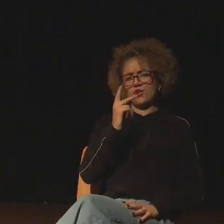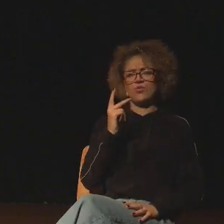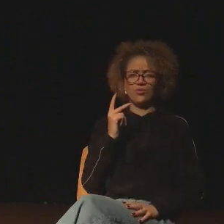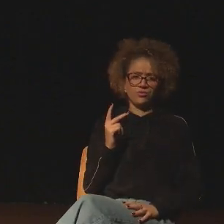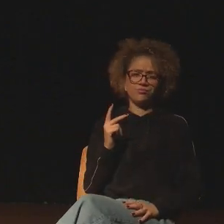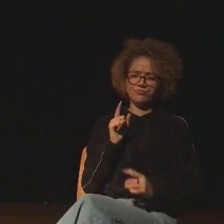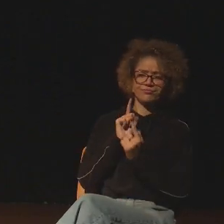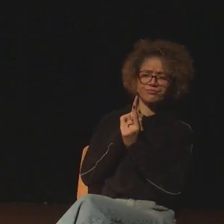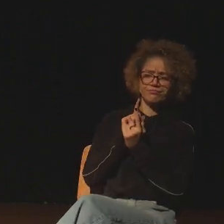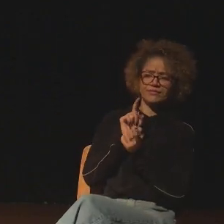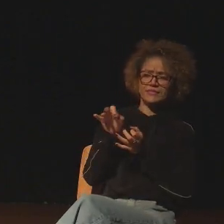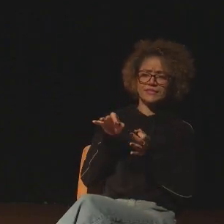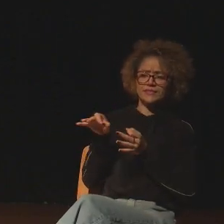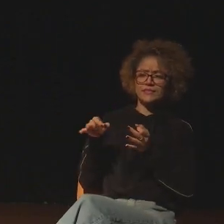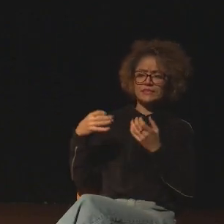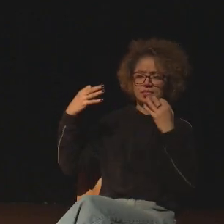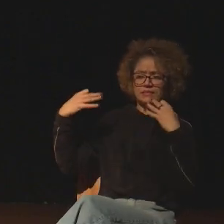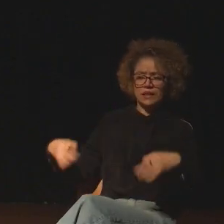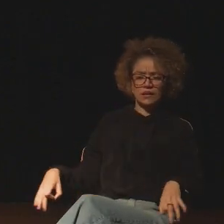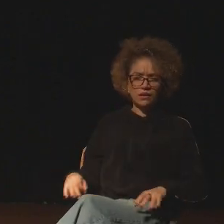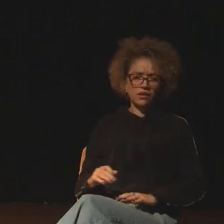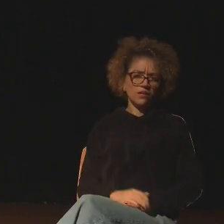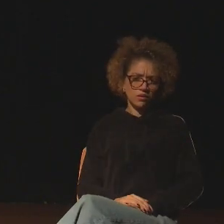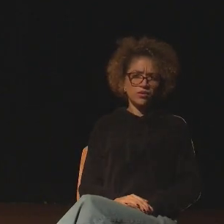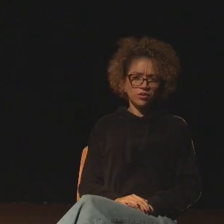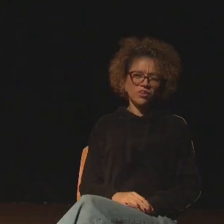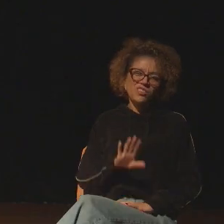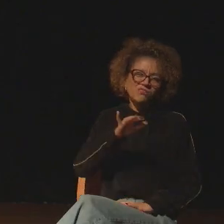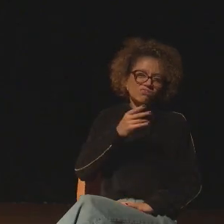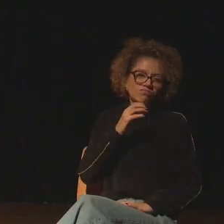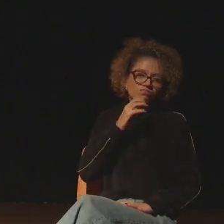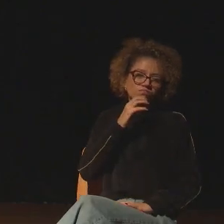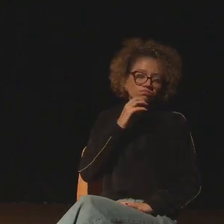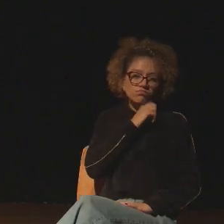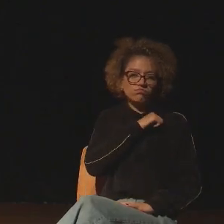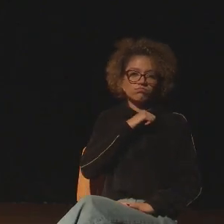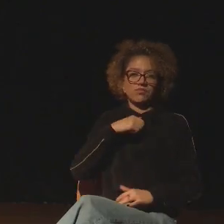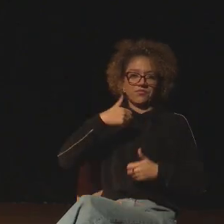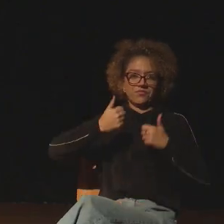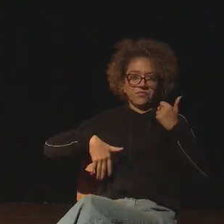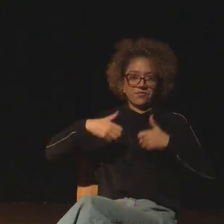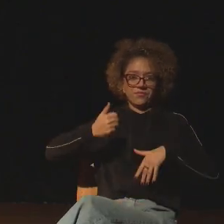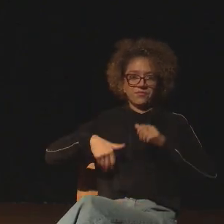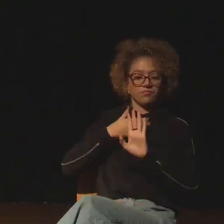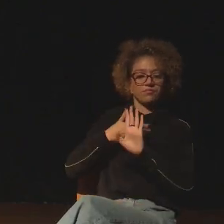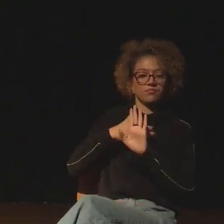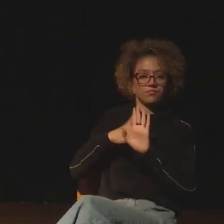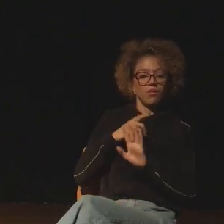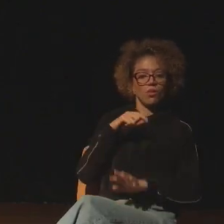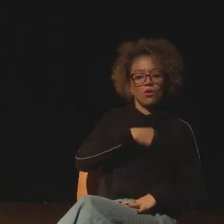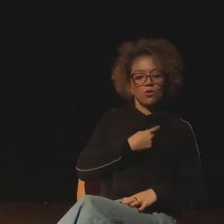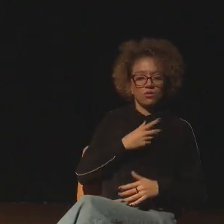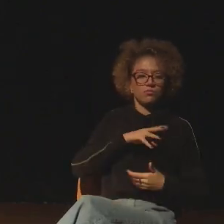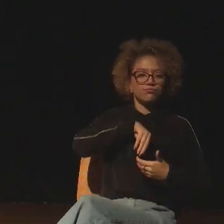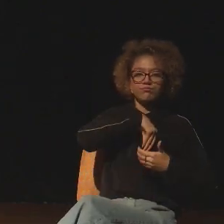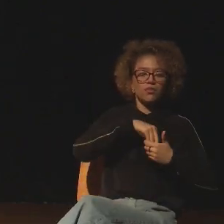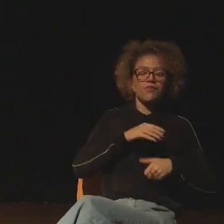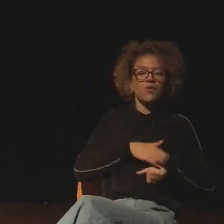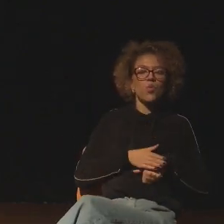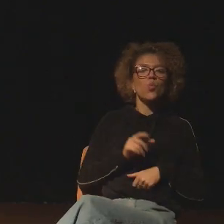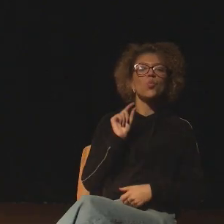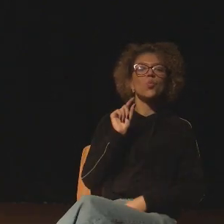adequado. Então, uma questão, só para reforçar para vocês tudo aquilo que foi feito internamente também. Então, a